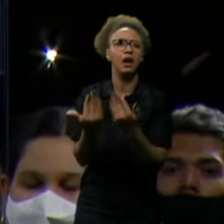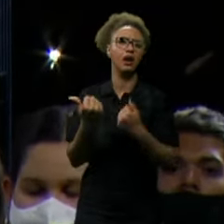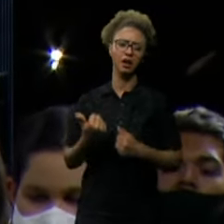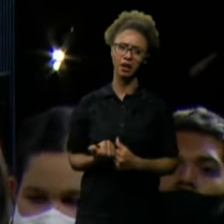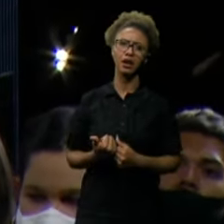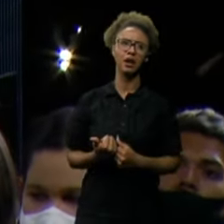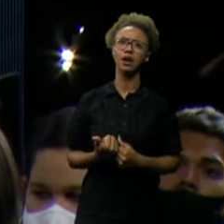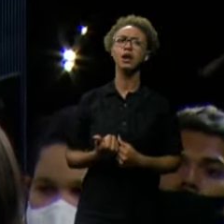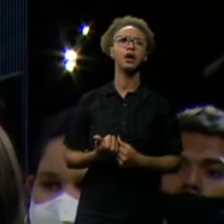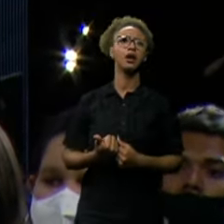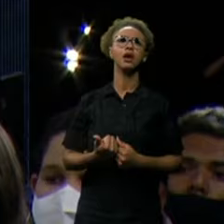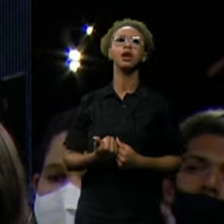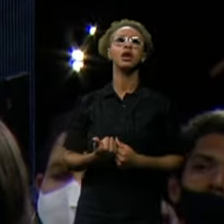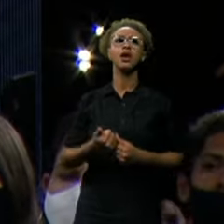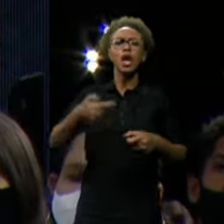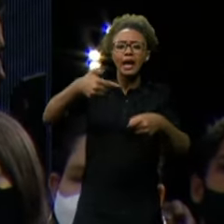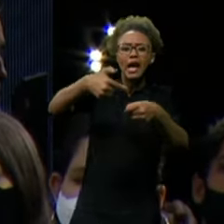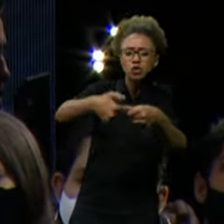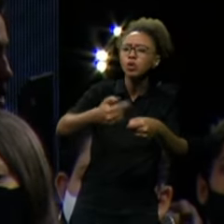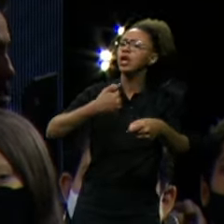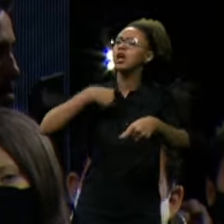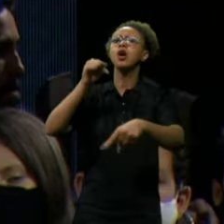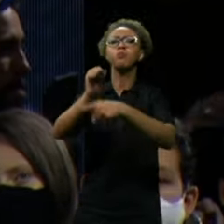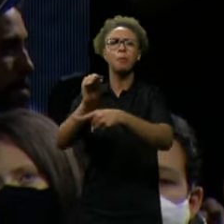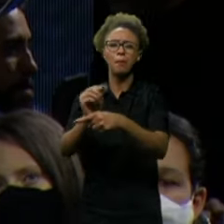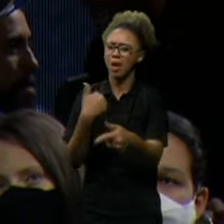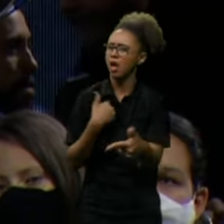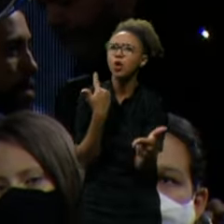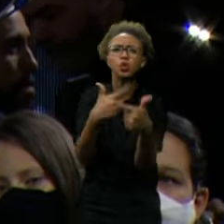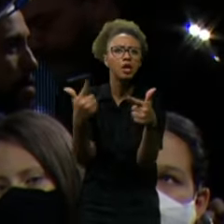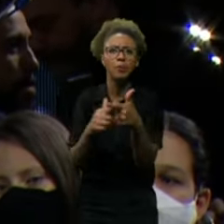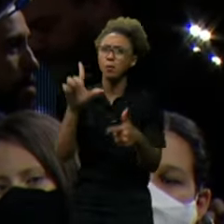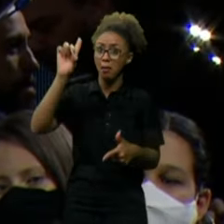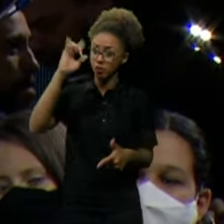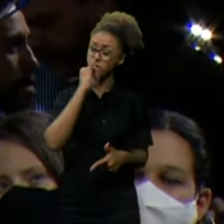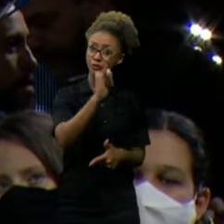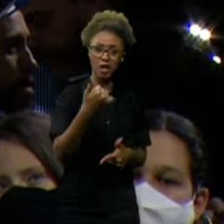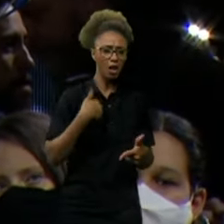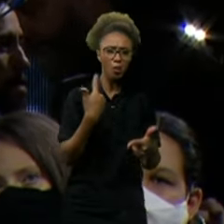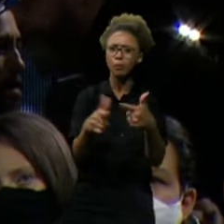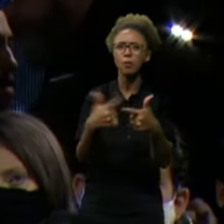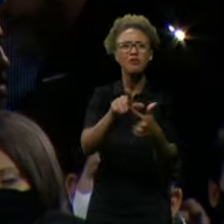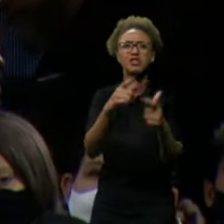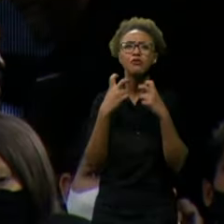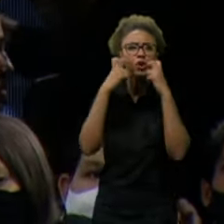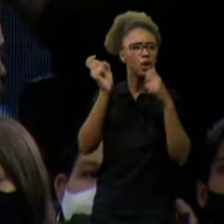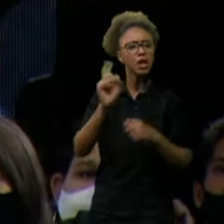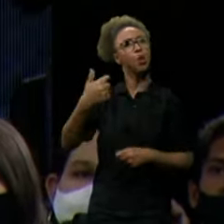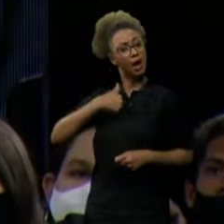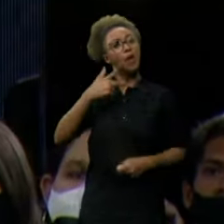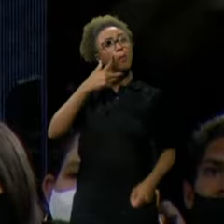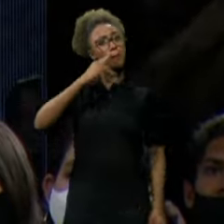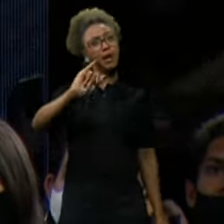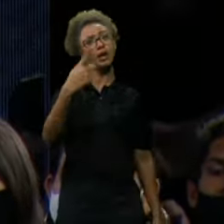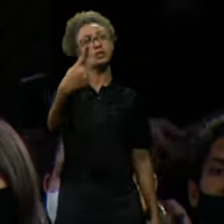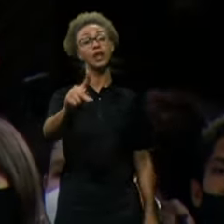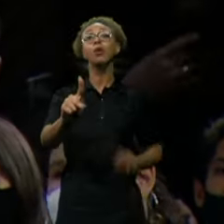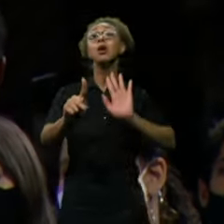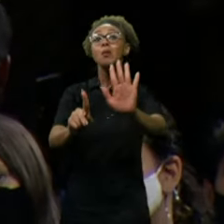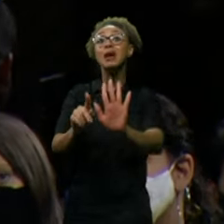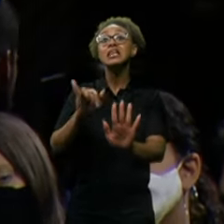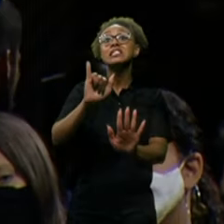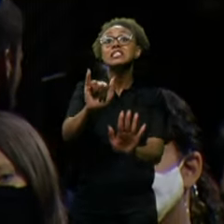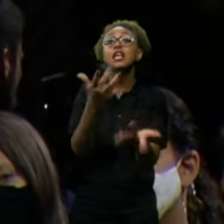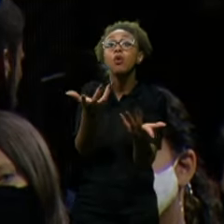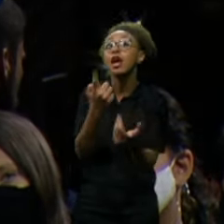continuar sendo um monte de mantenedor do teu combustível Não se sinta envergonhado por isso porque eu sou o teu Mas quando